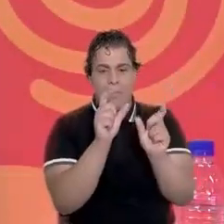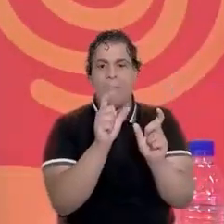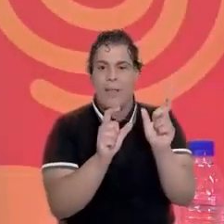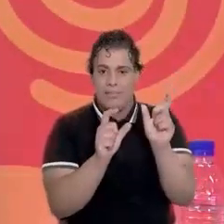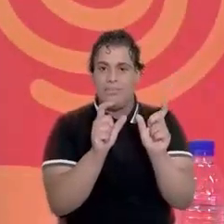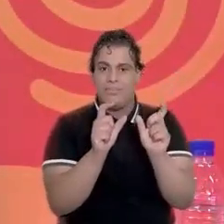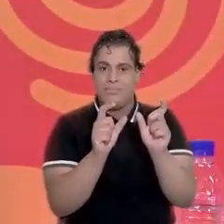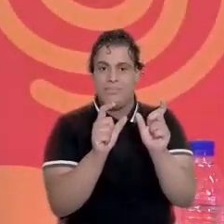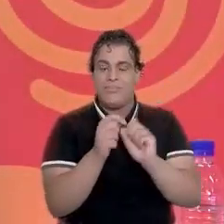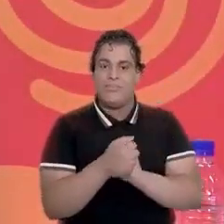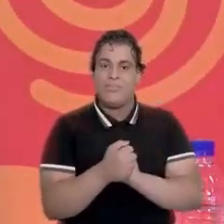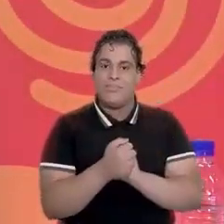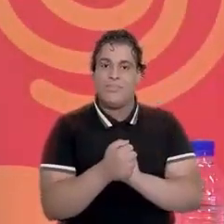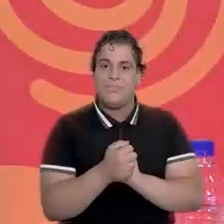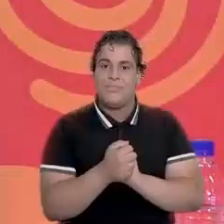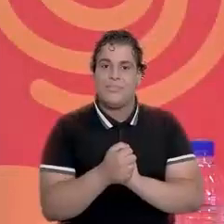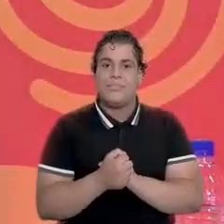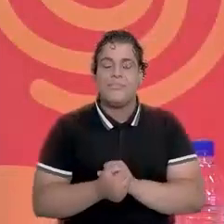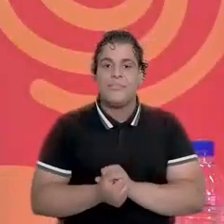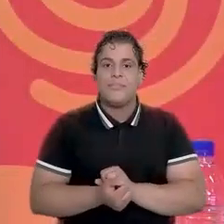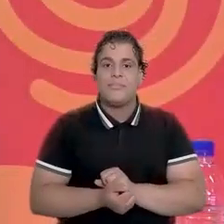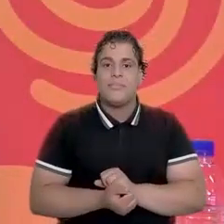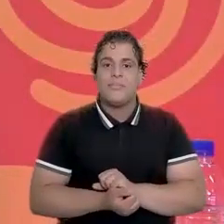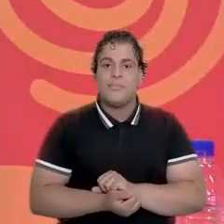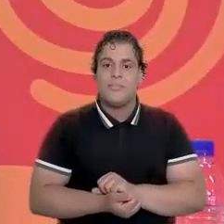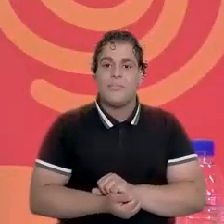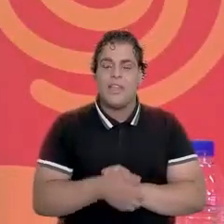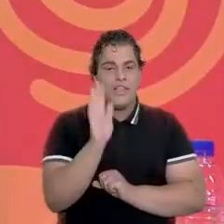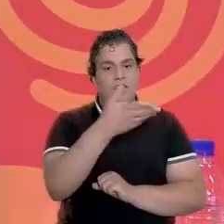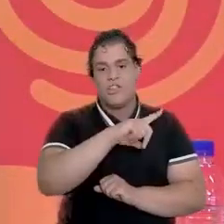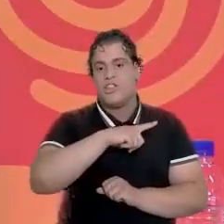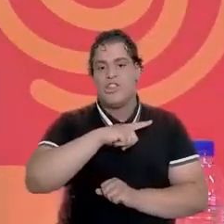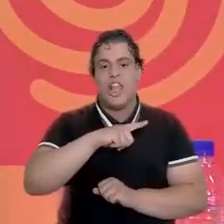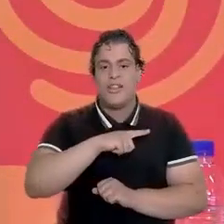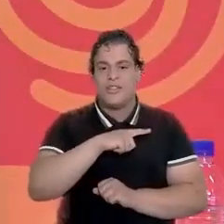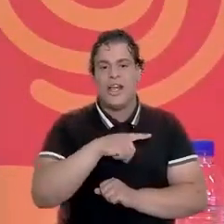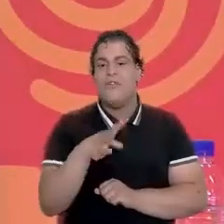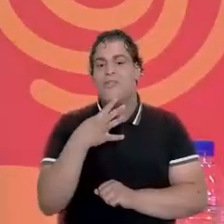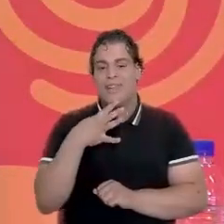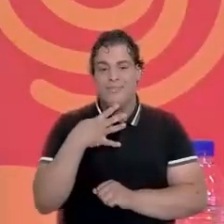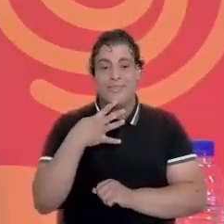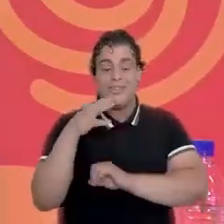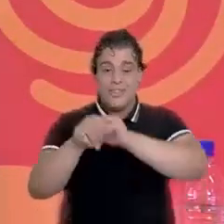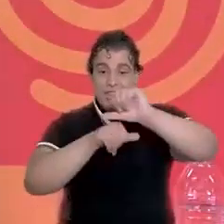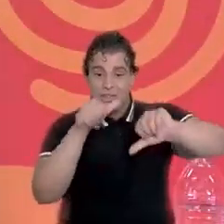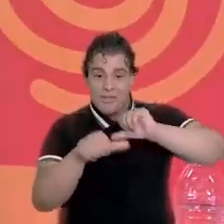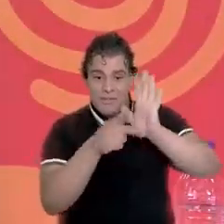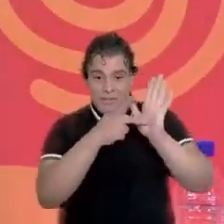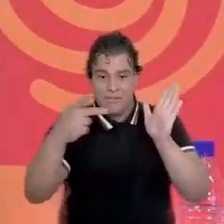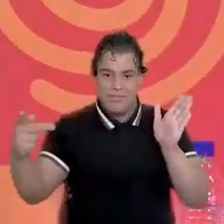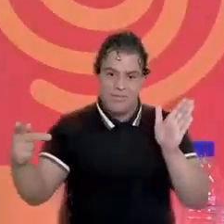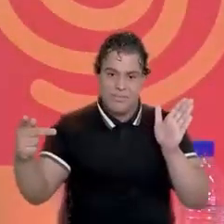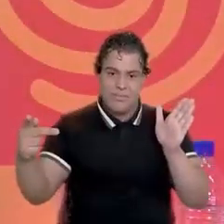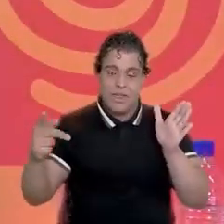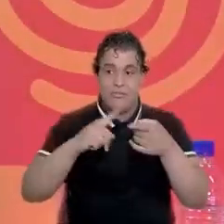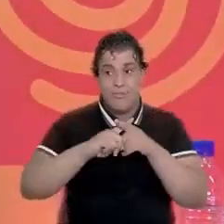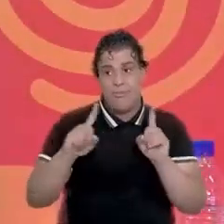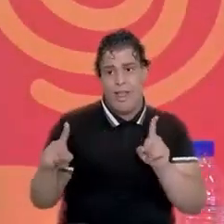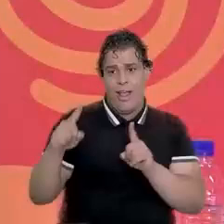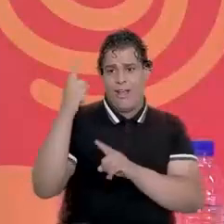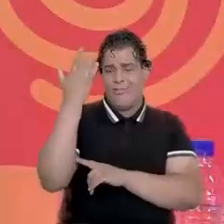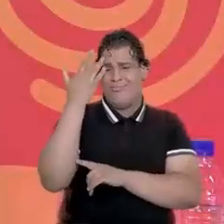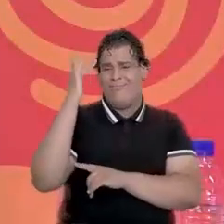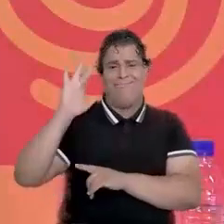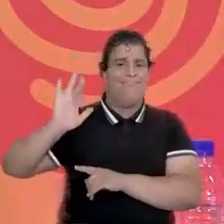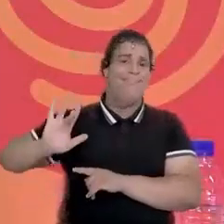usar essas coisas que já existem oralmente, né, e transformar em poema, mas é uma coisa natural,